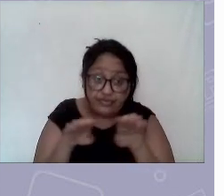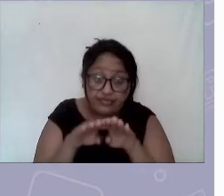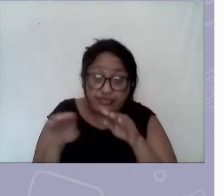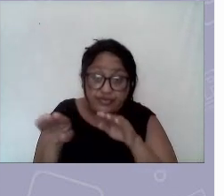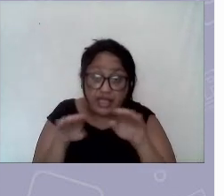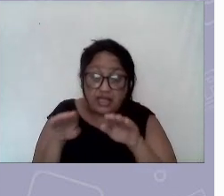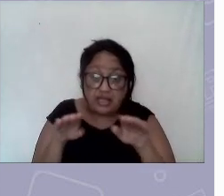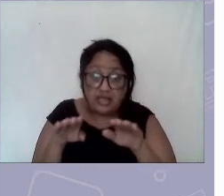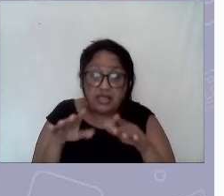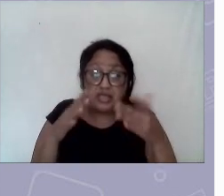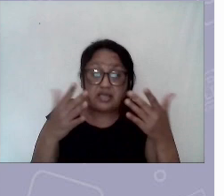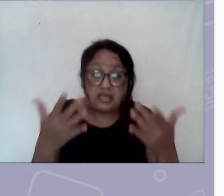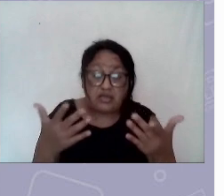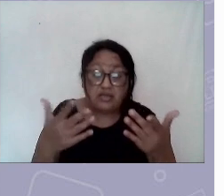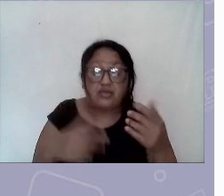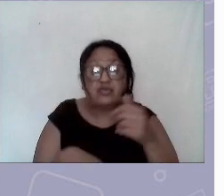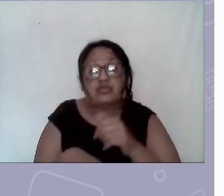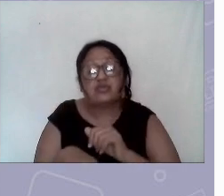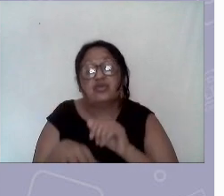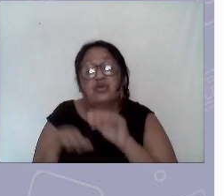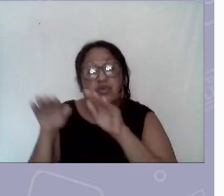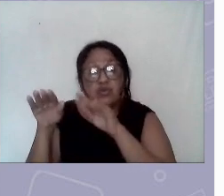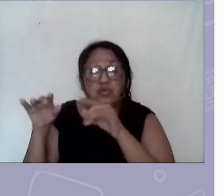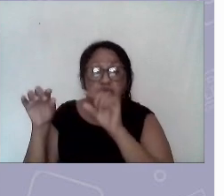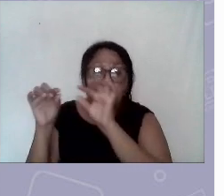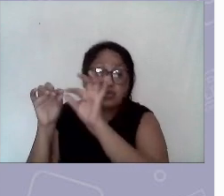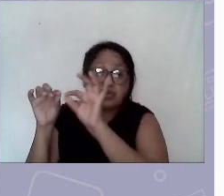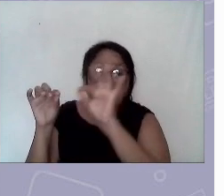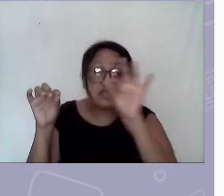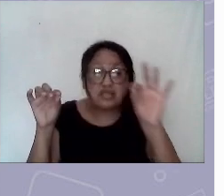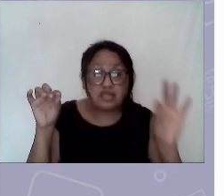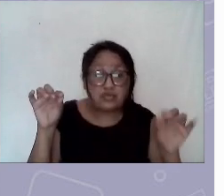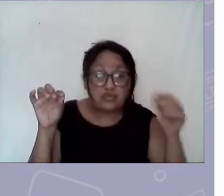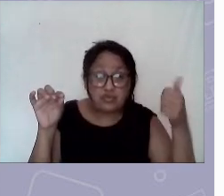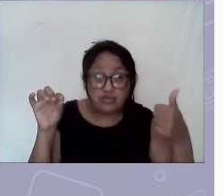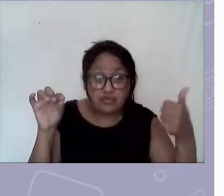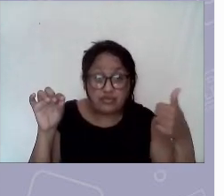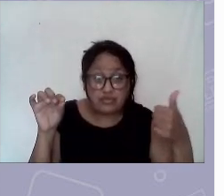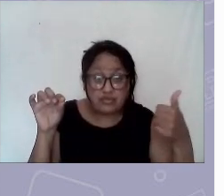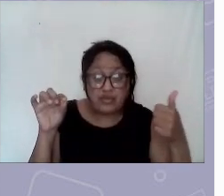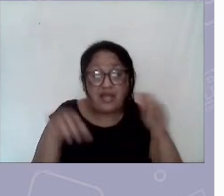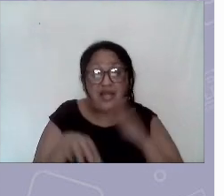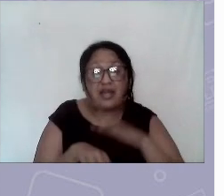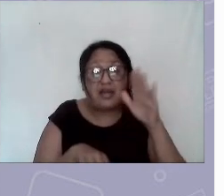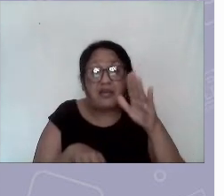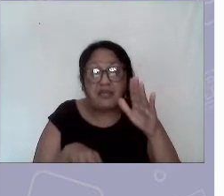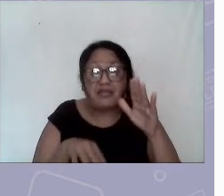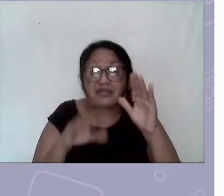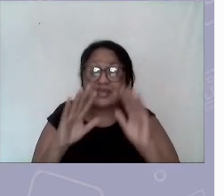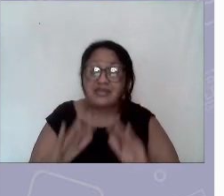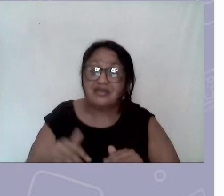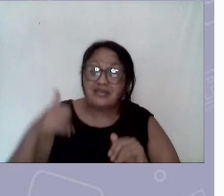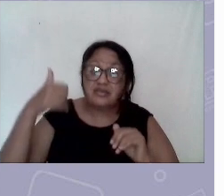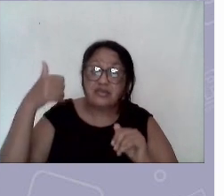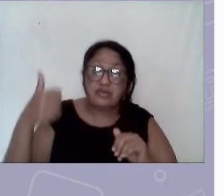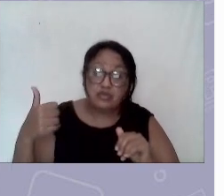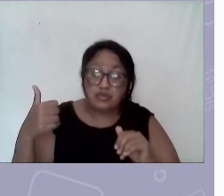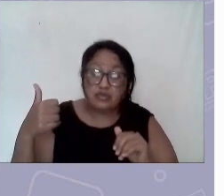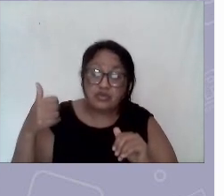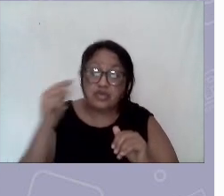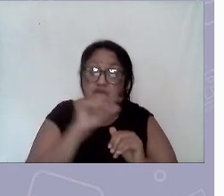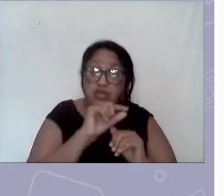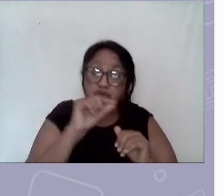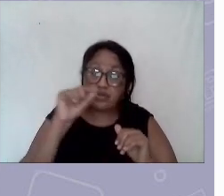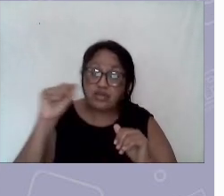assim o trajeto 1 na letra B de bola o trajeto 1 é mais eficiente que o